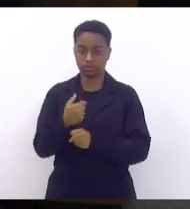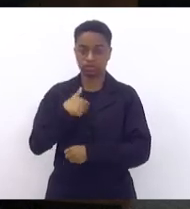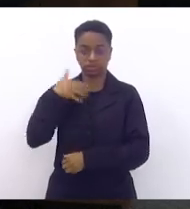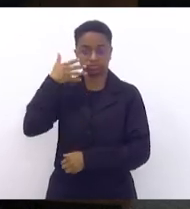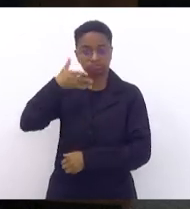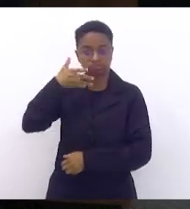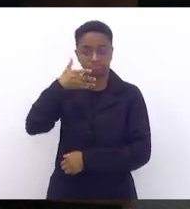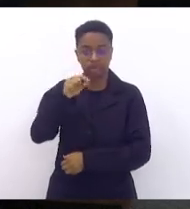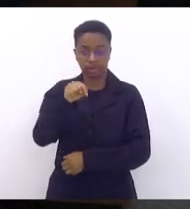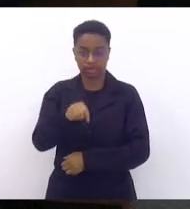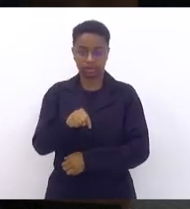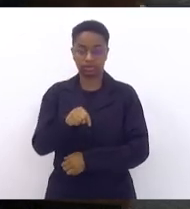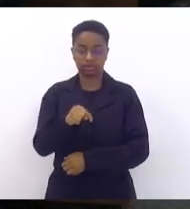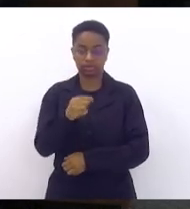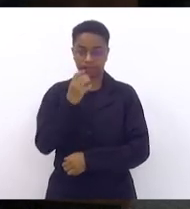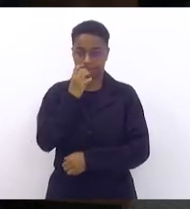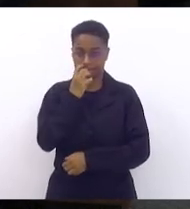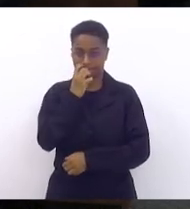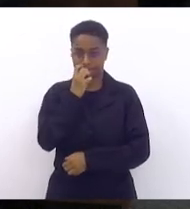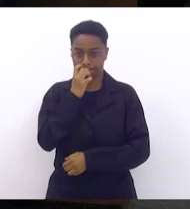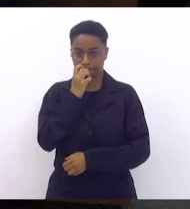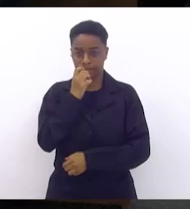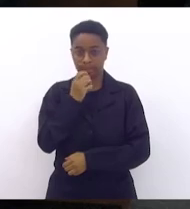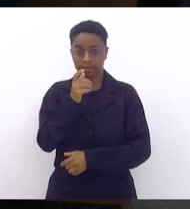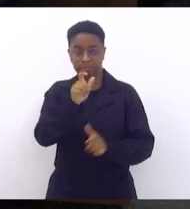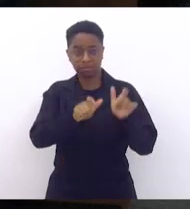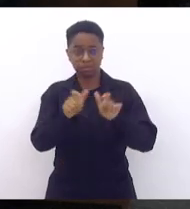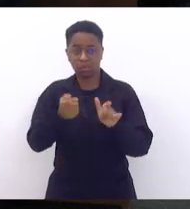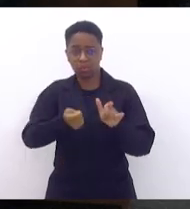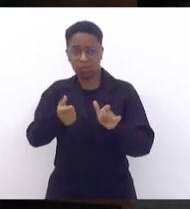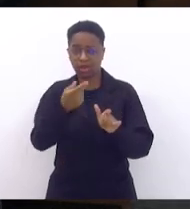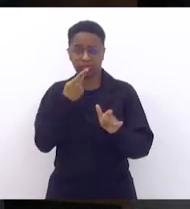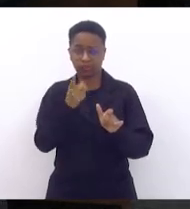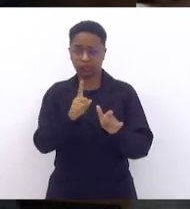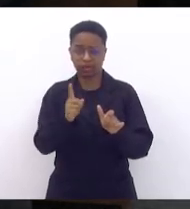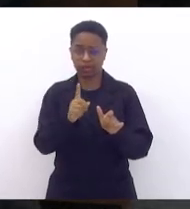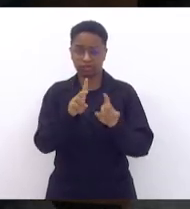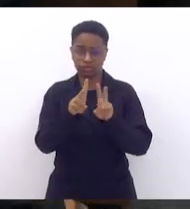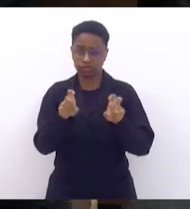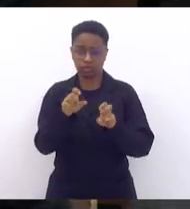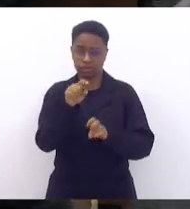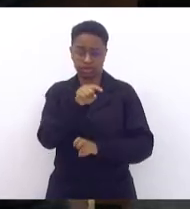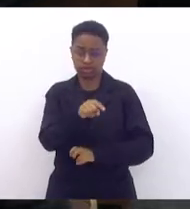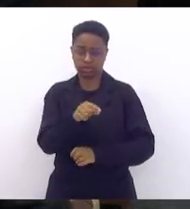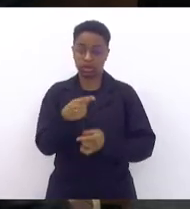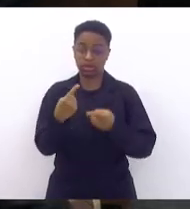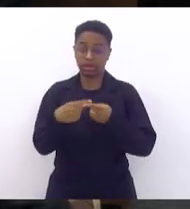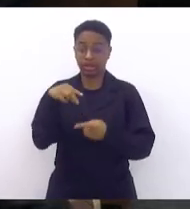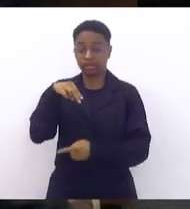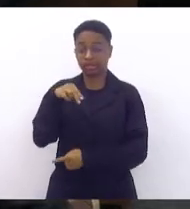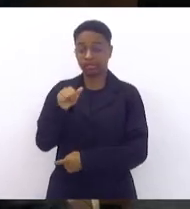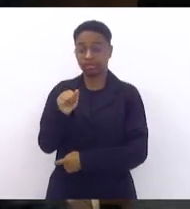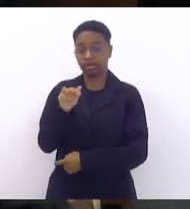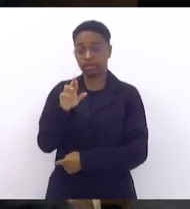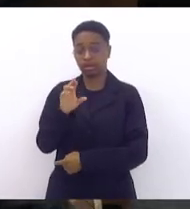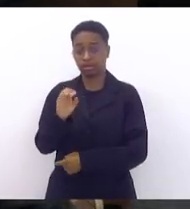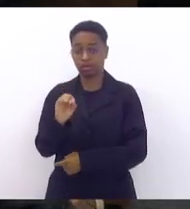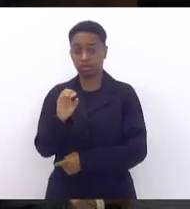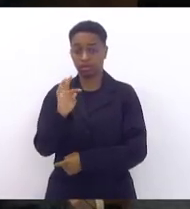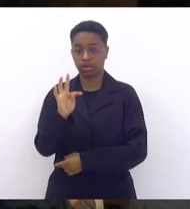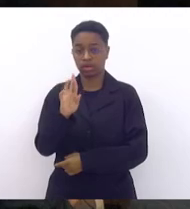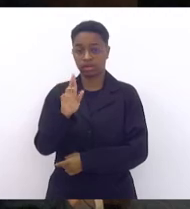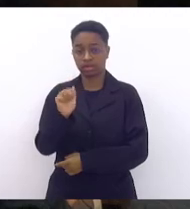aqui, quando quase ninguém falava nisso, que narcotráfico e